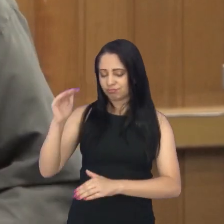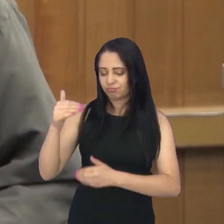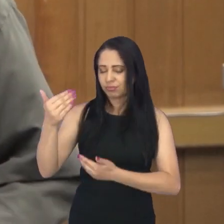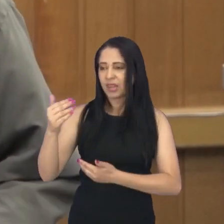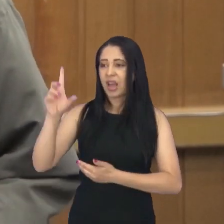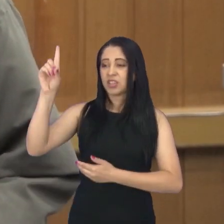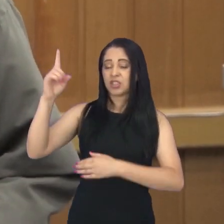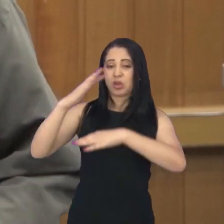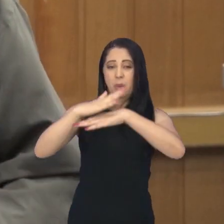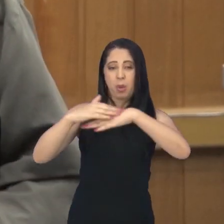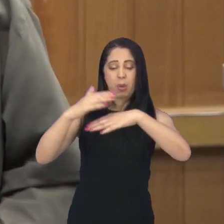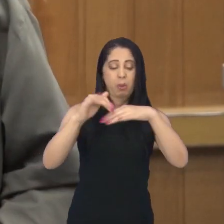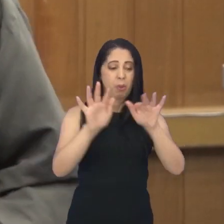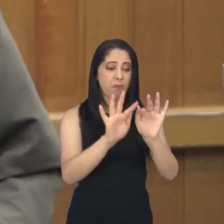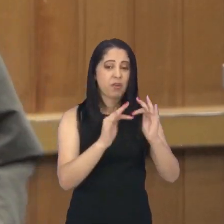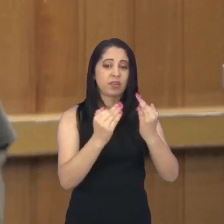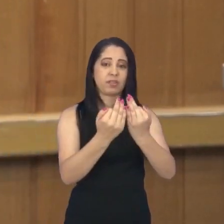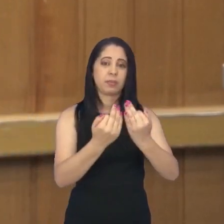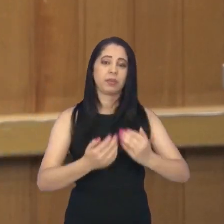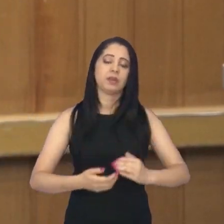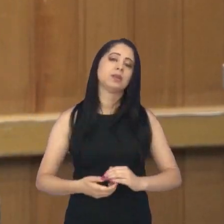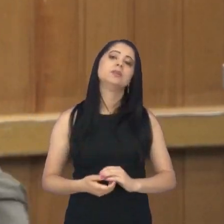todos os familiares e amigos.